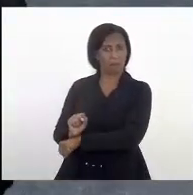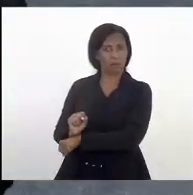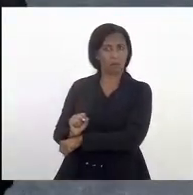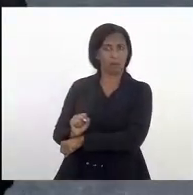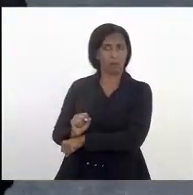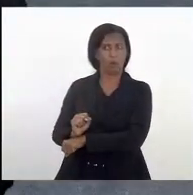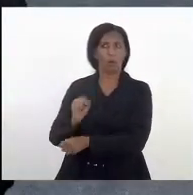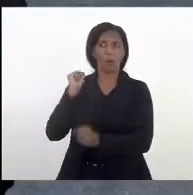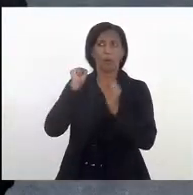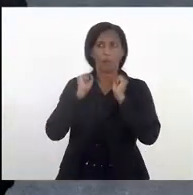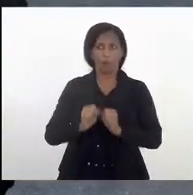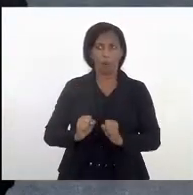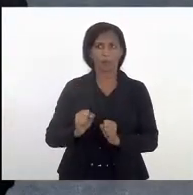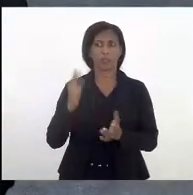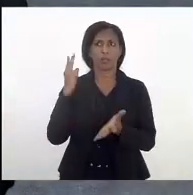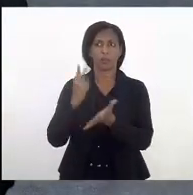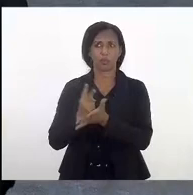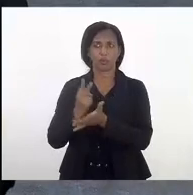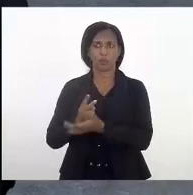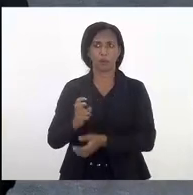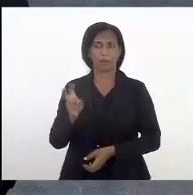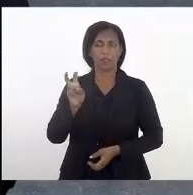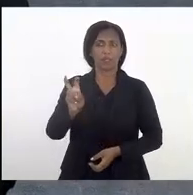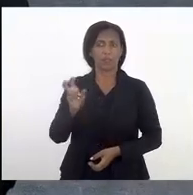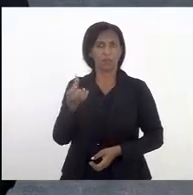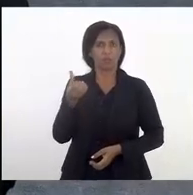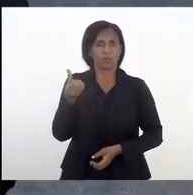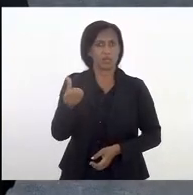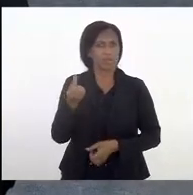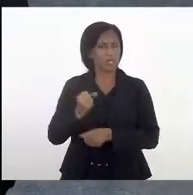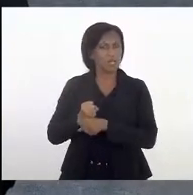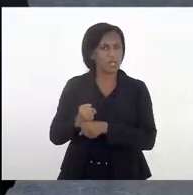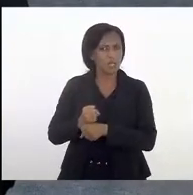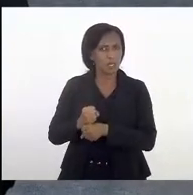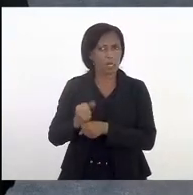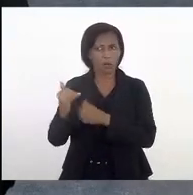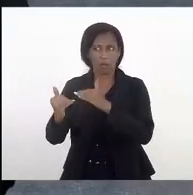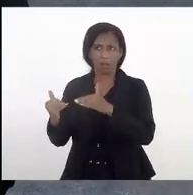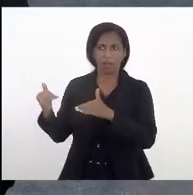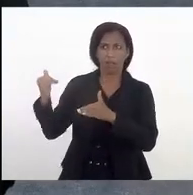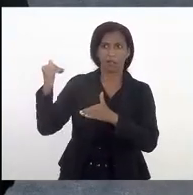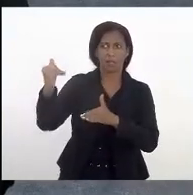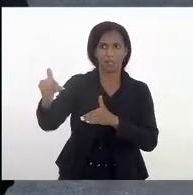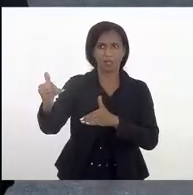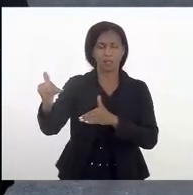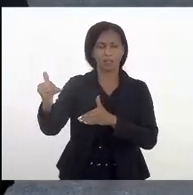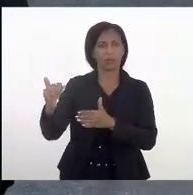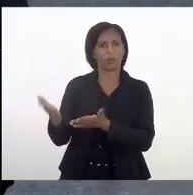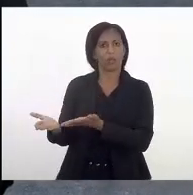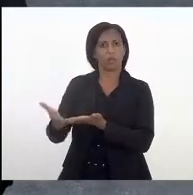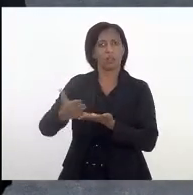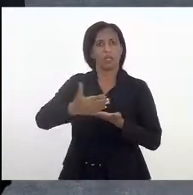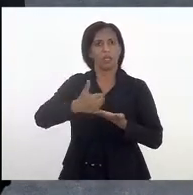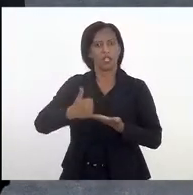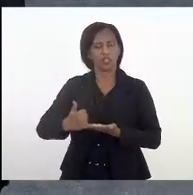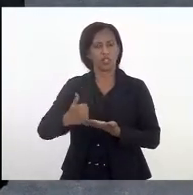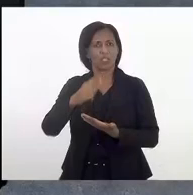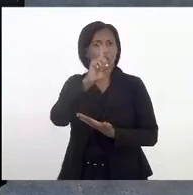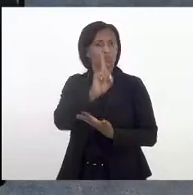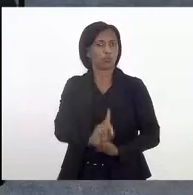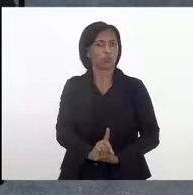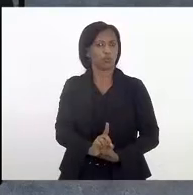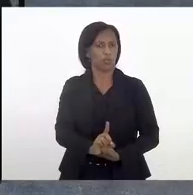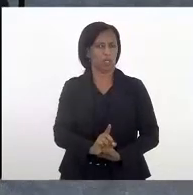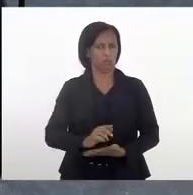perdurar mas 56 anos ainda por cima acrescidos da retirada de determinado direito